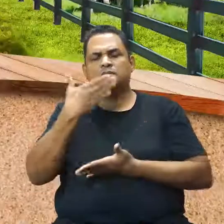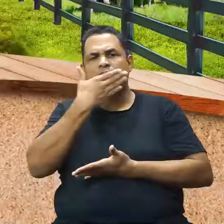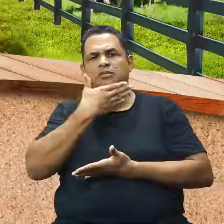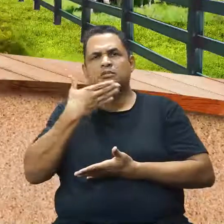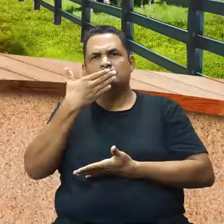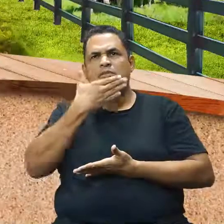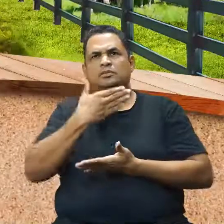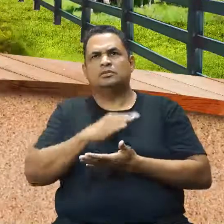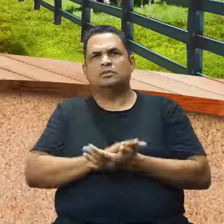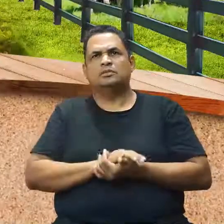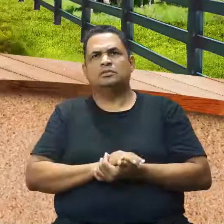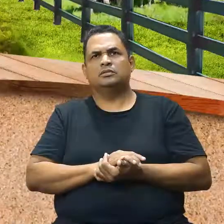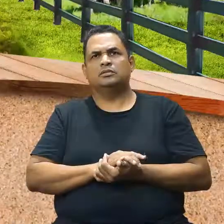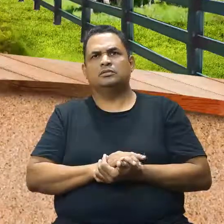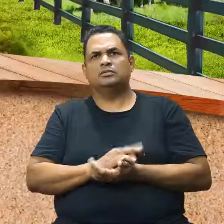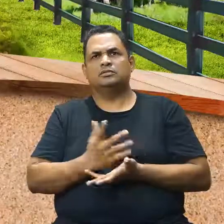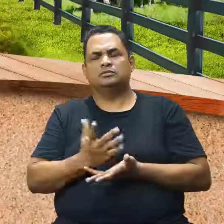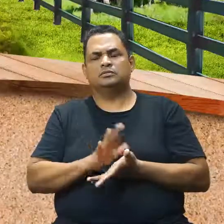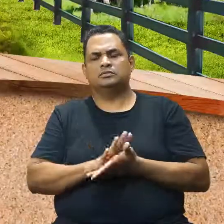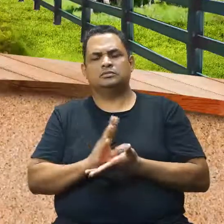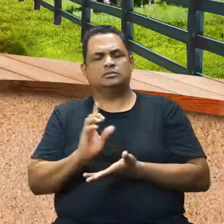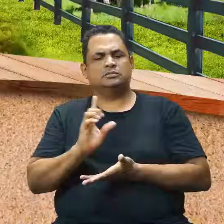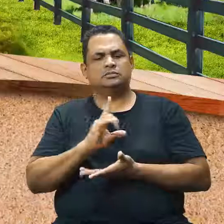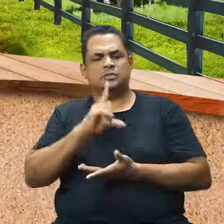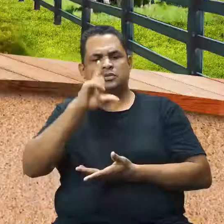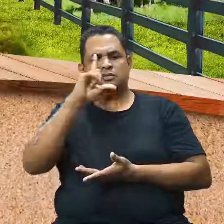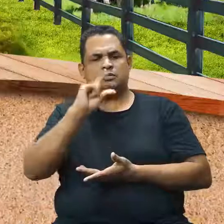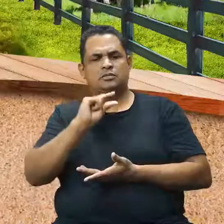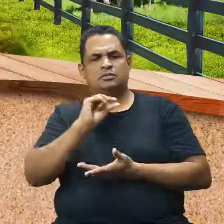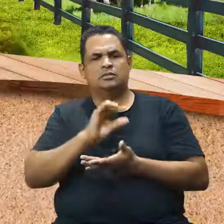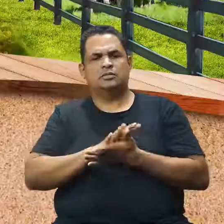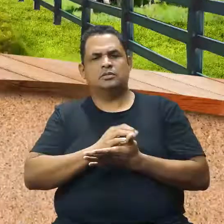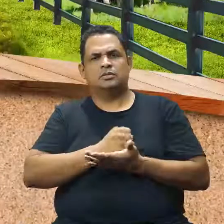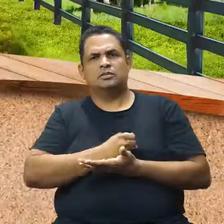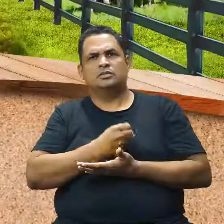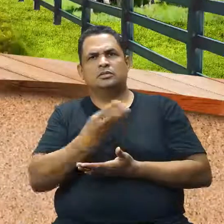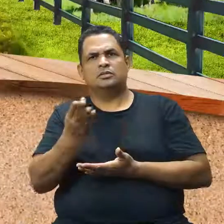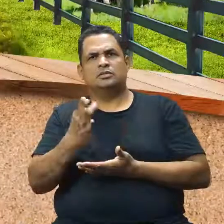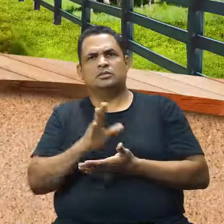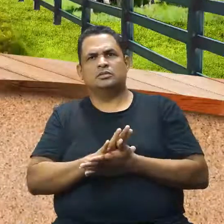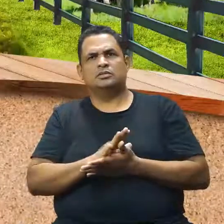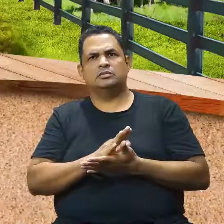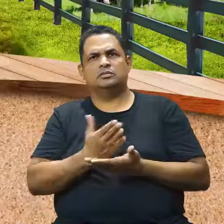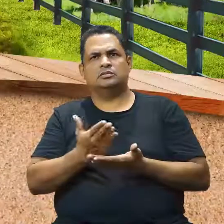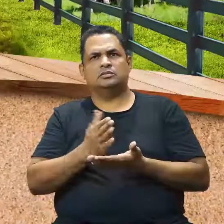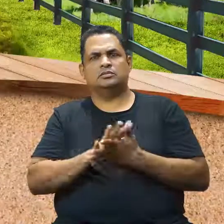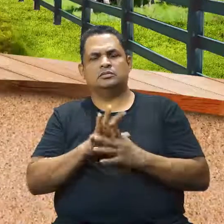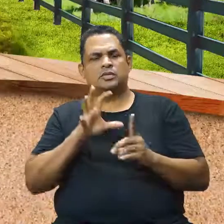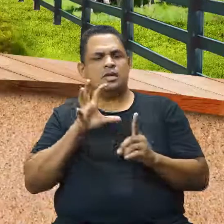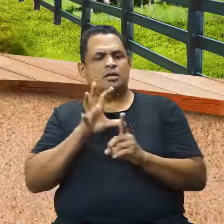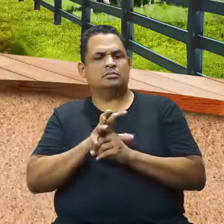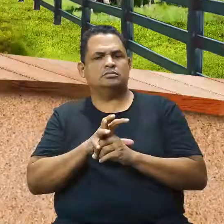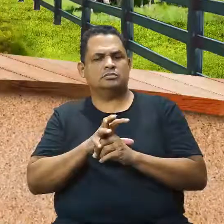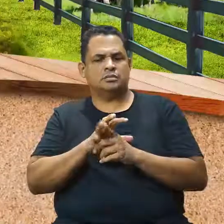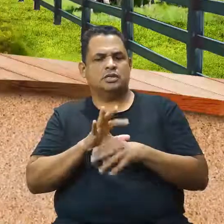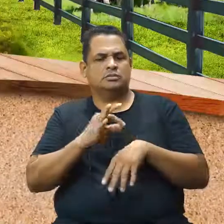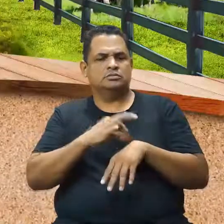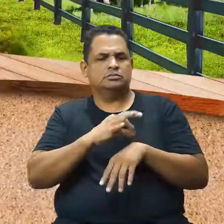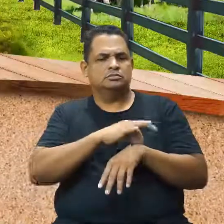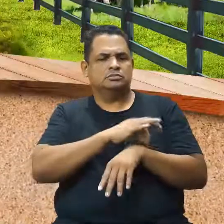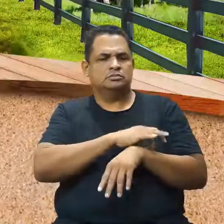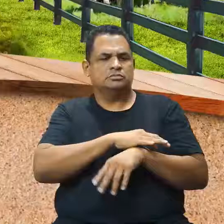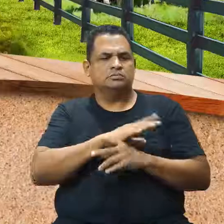isso não vai diminuir a incidência ou a recorrência do ataque por essas